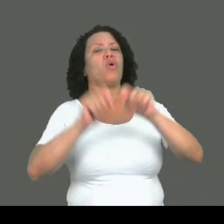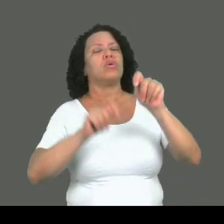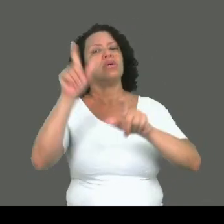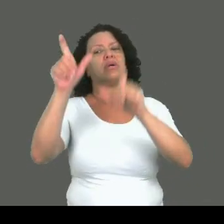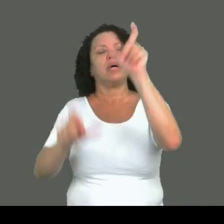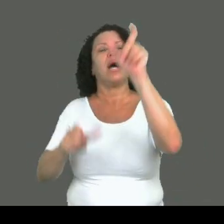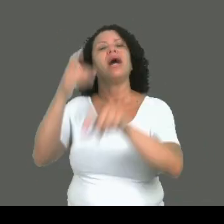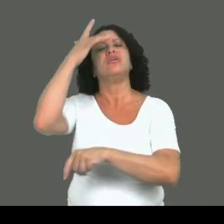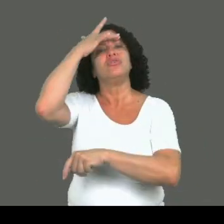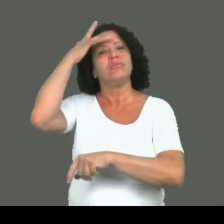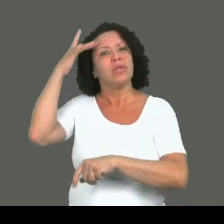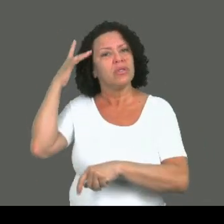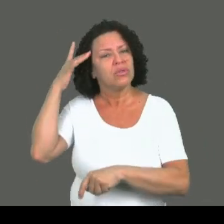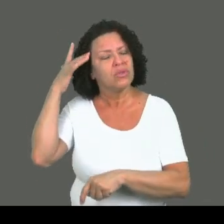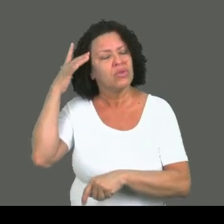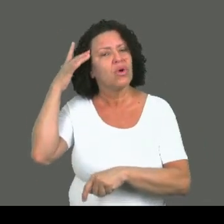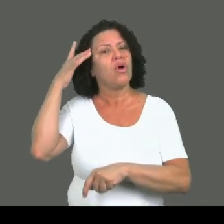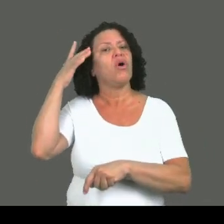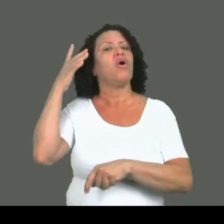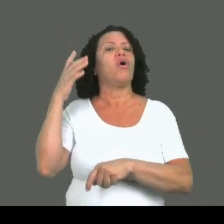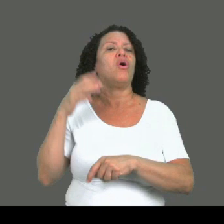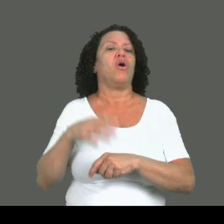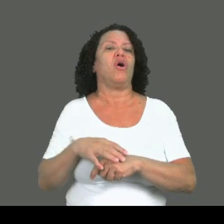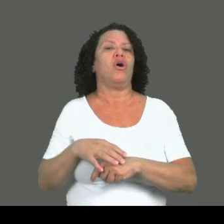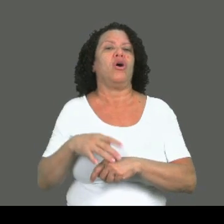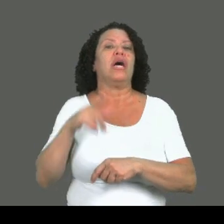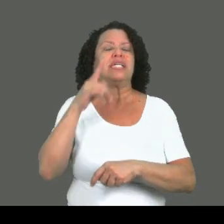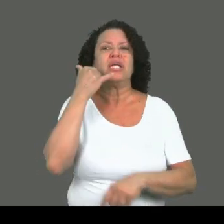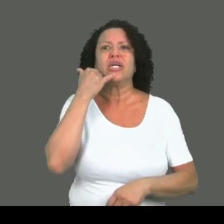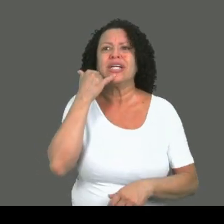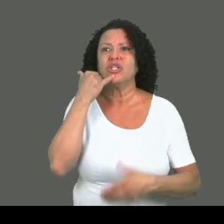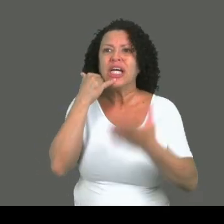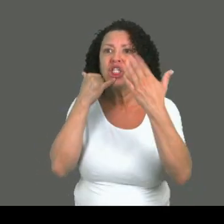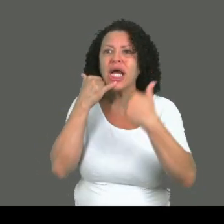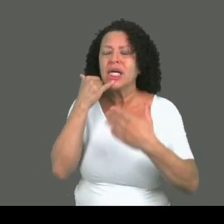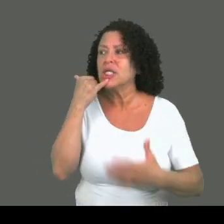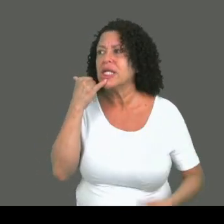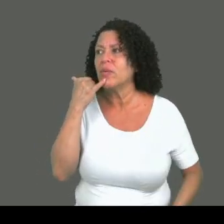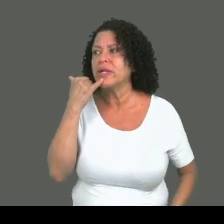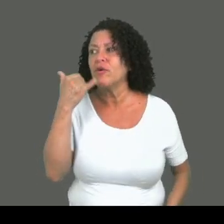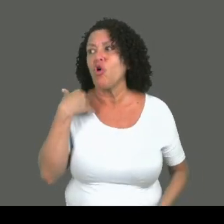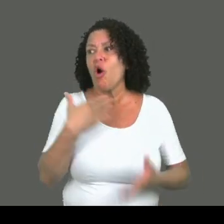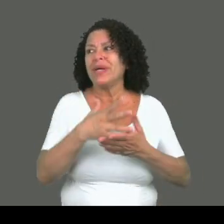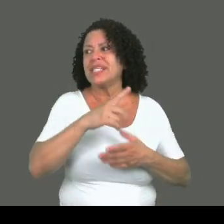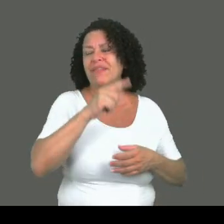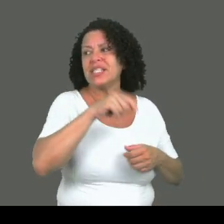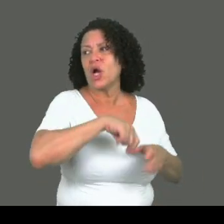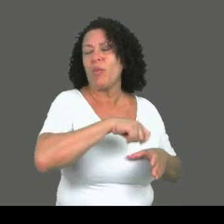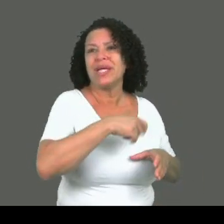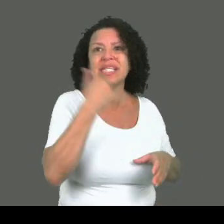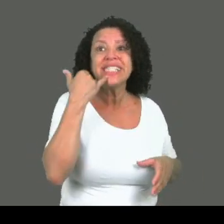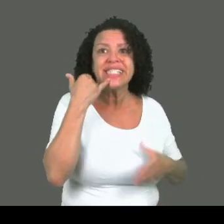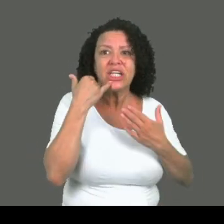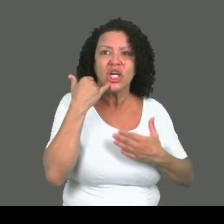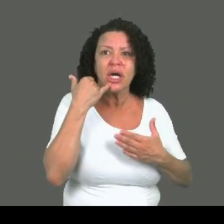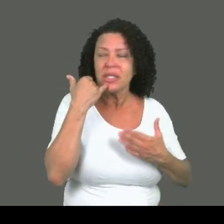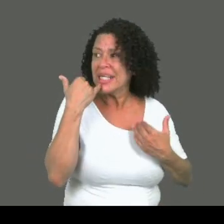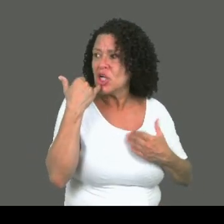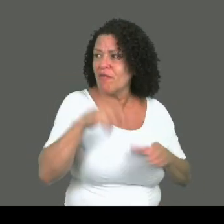pessoas, e a gente telefona e fala assim: você está chegando? Não, se você estiver chegando eu vou começar a fazer o jantar.